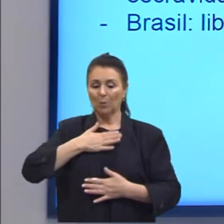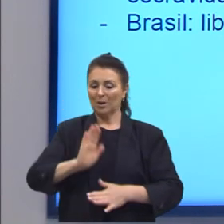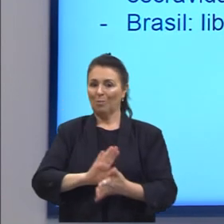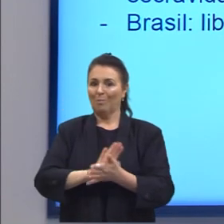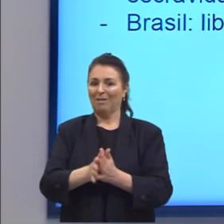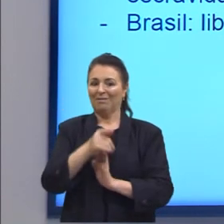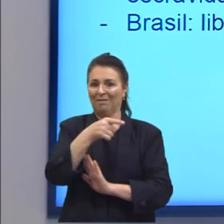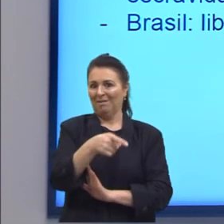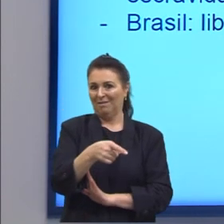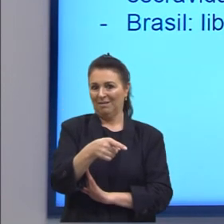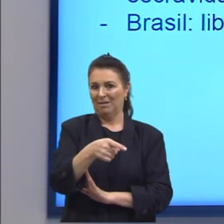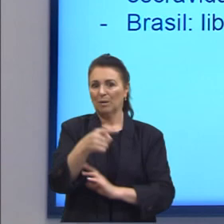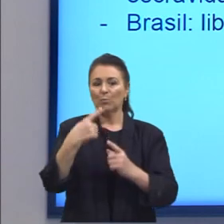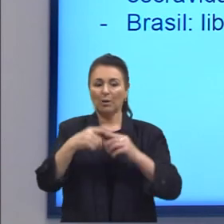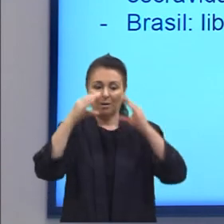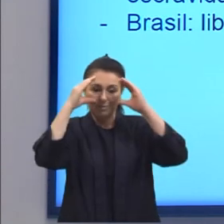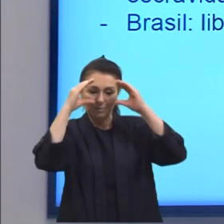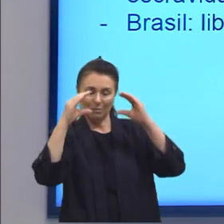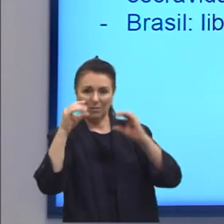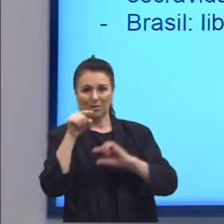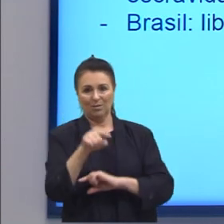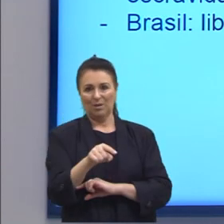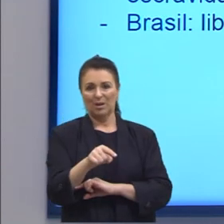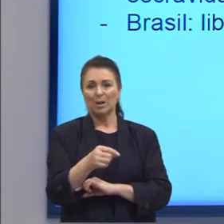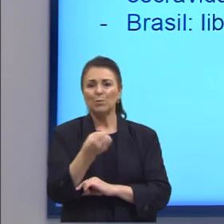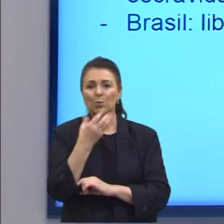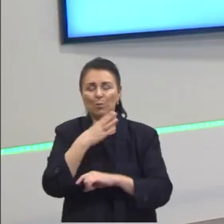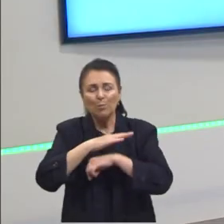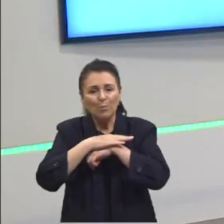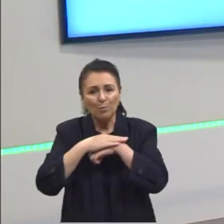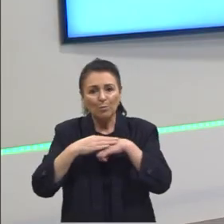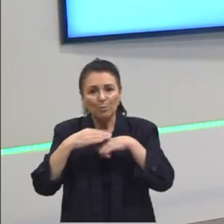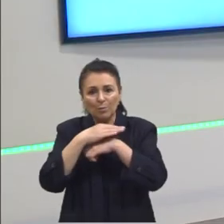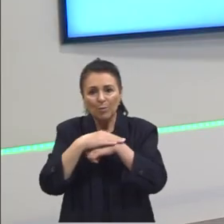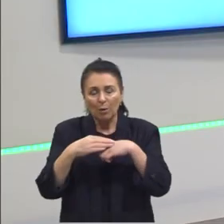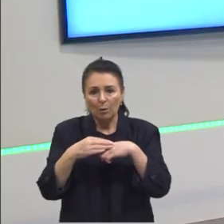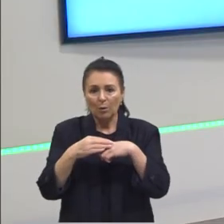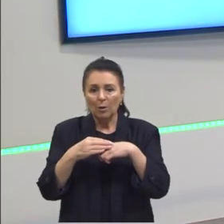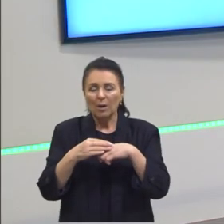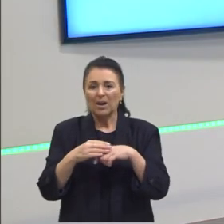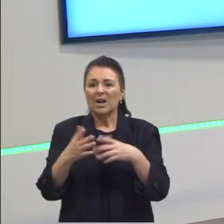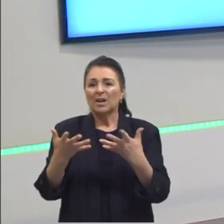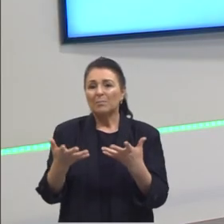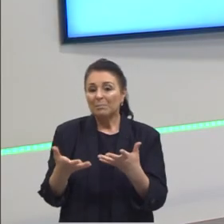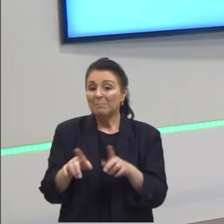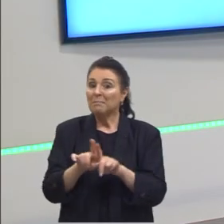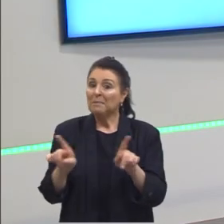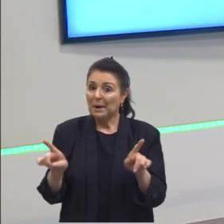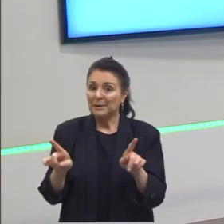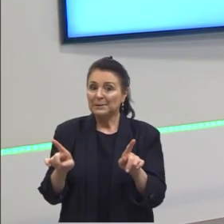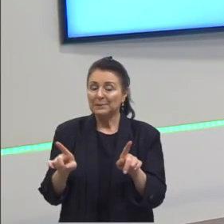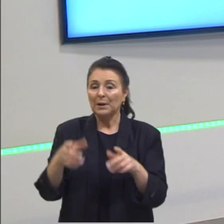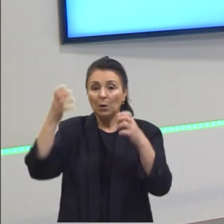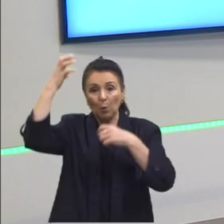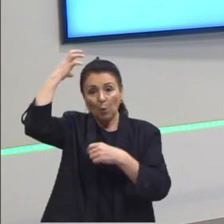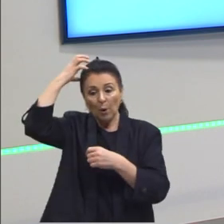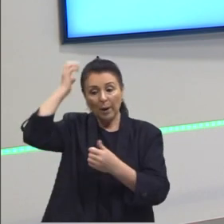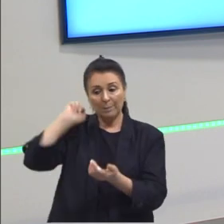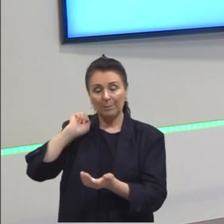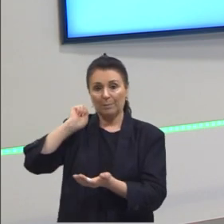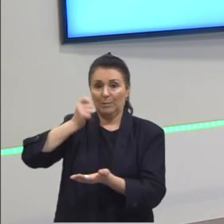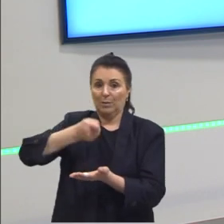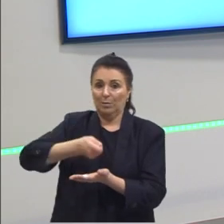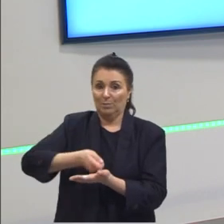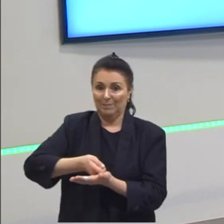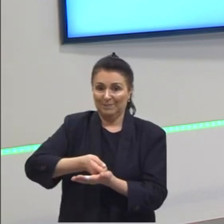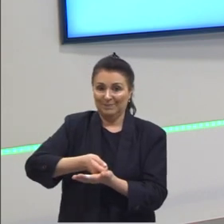ter um homem muito respeitado e considerado muito bondoso e grande parte deles concordar um pouco com algumas ideias dessa Confederação